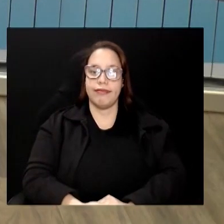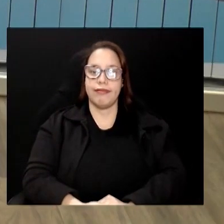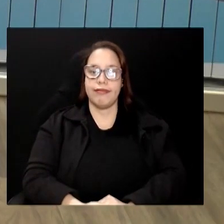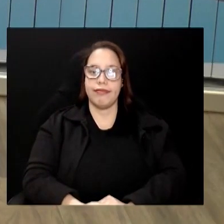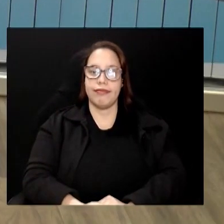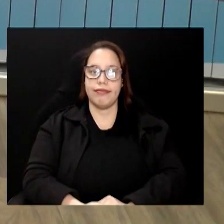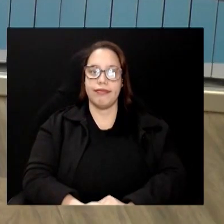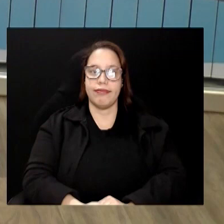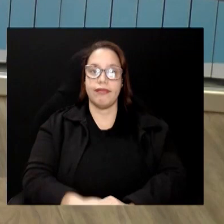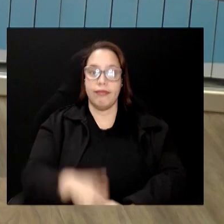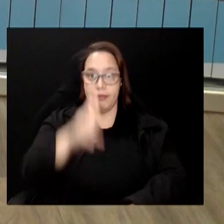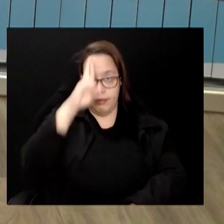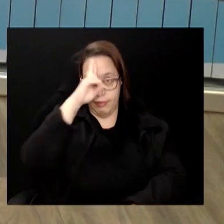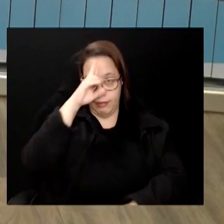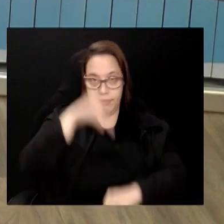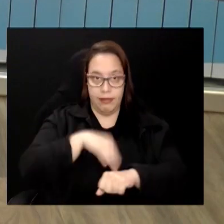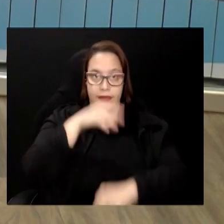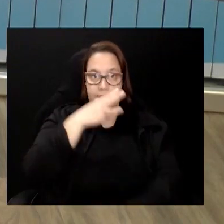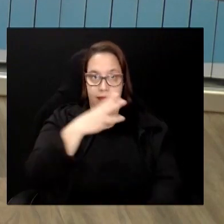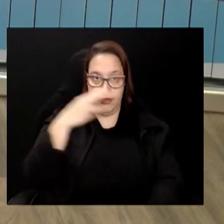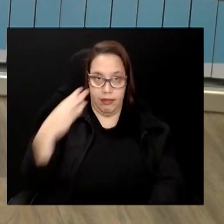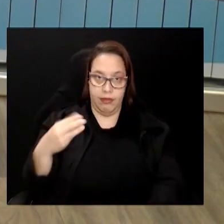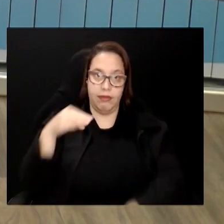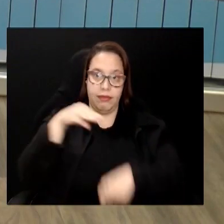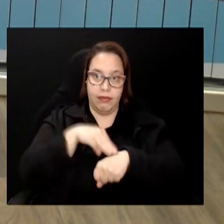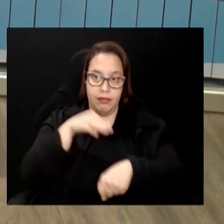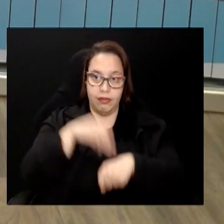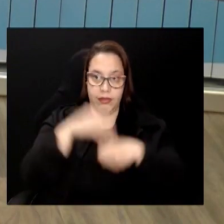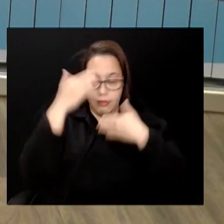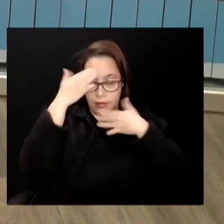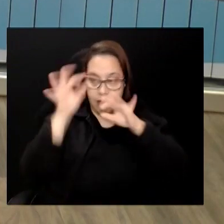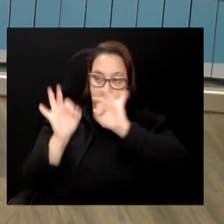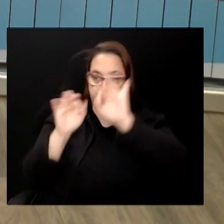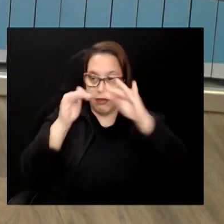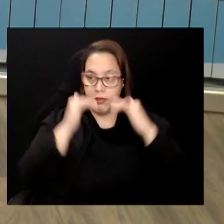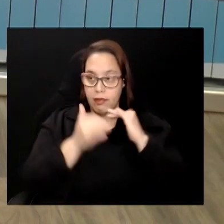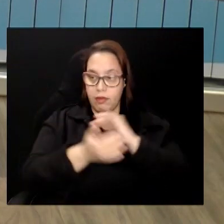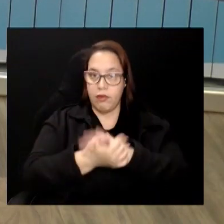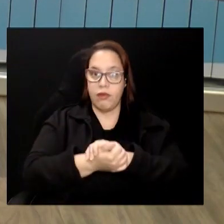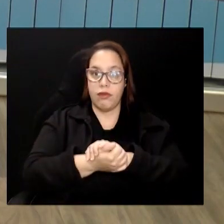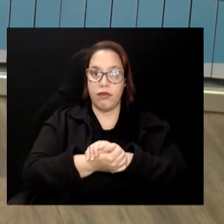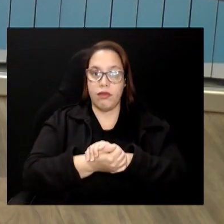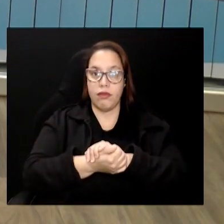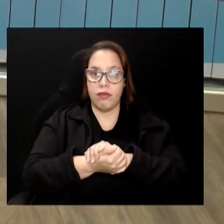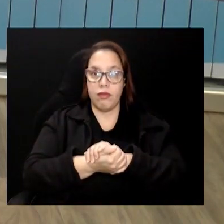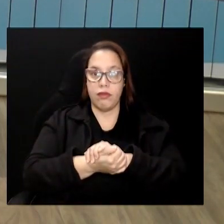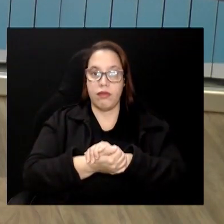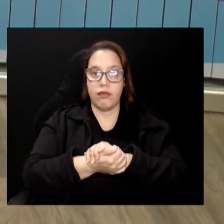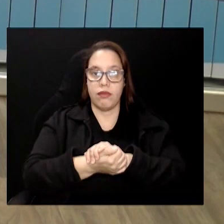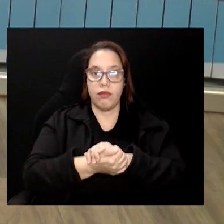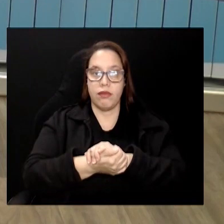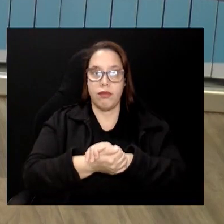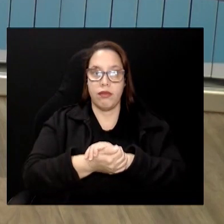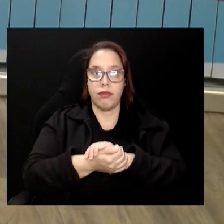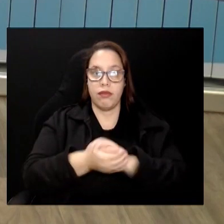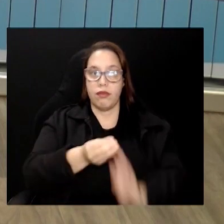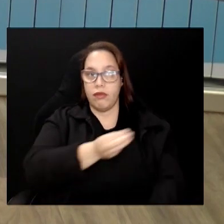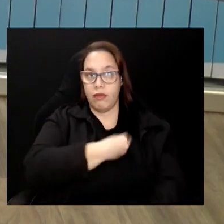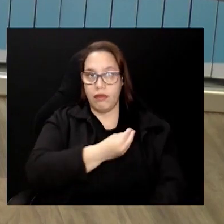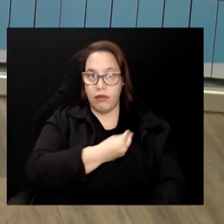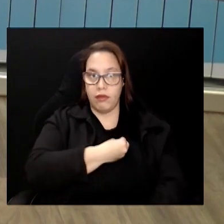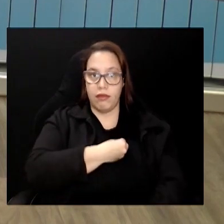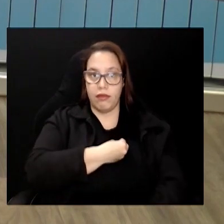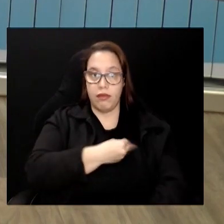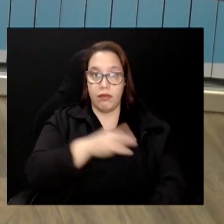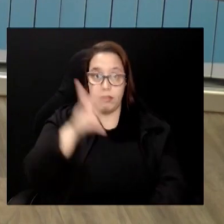12:00 mais 33 minutos. Muito obrigado pela sua companhia, pela sua audiência. Estamos ao vivo nesta